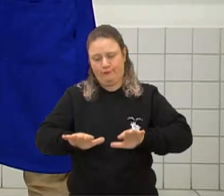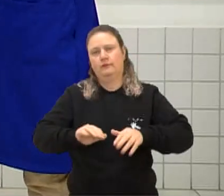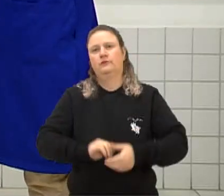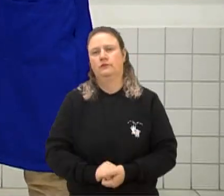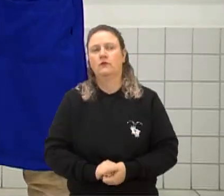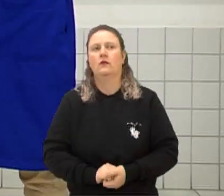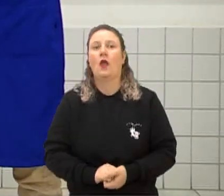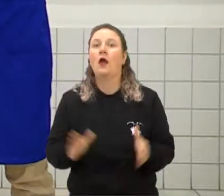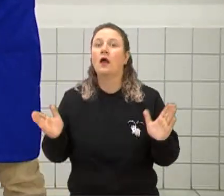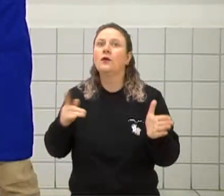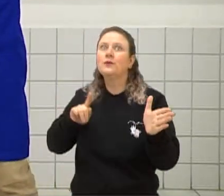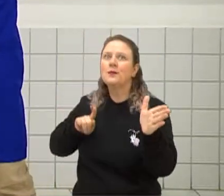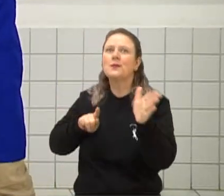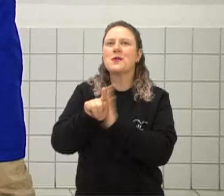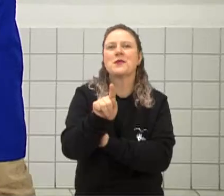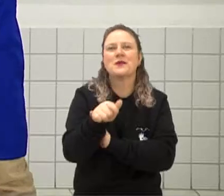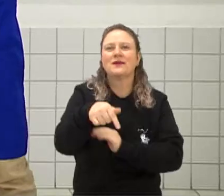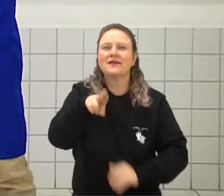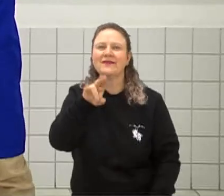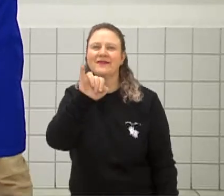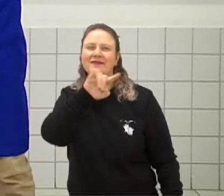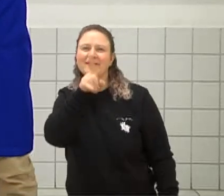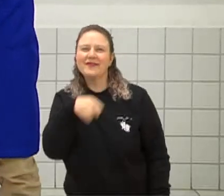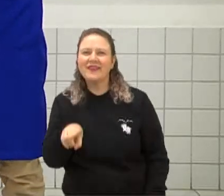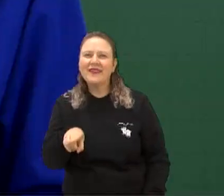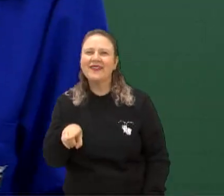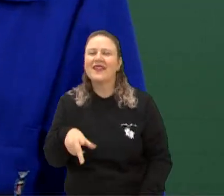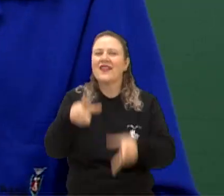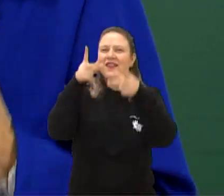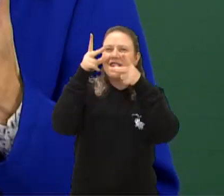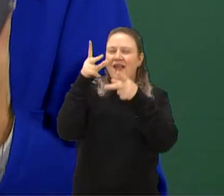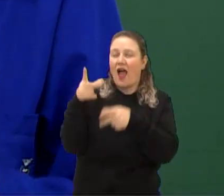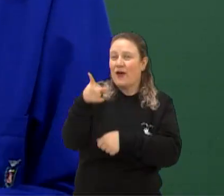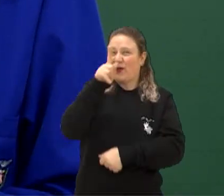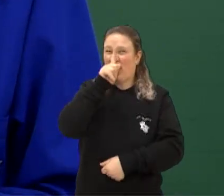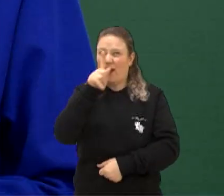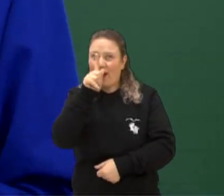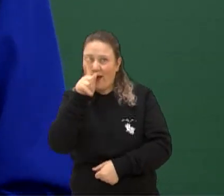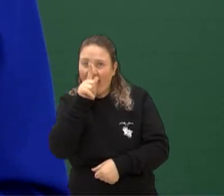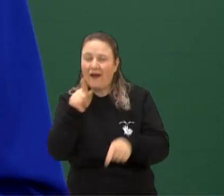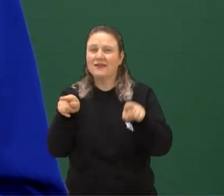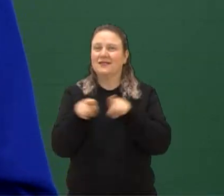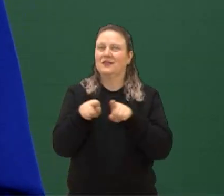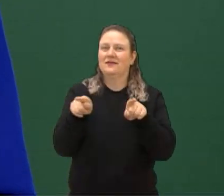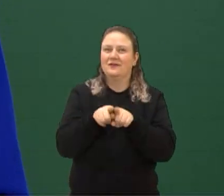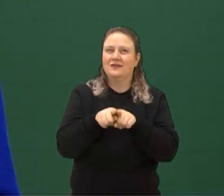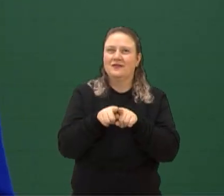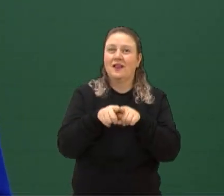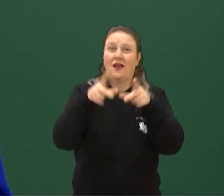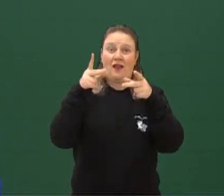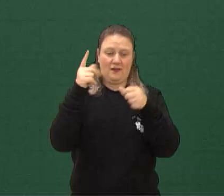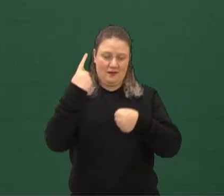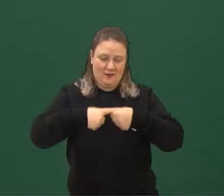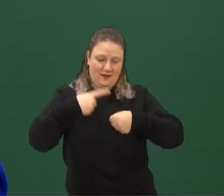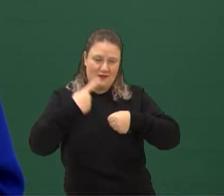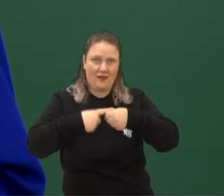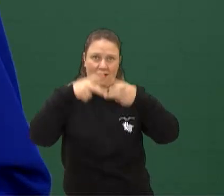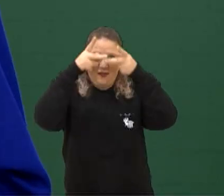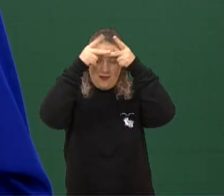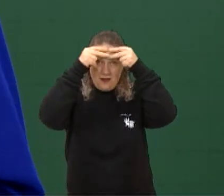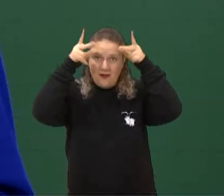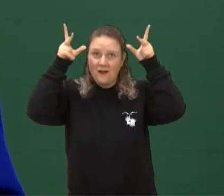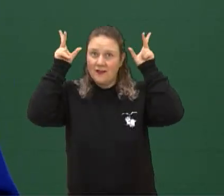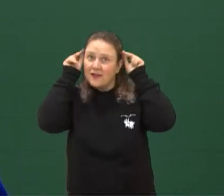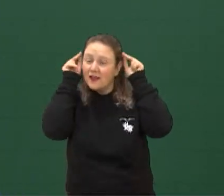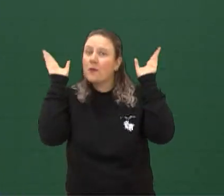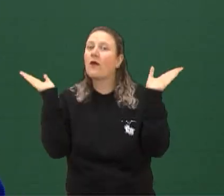Temos aí um quiz para fechar essa parte aí da Grécia, né, da cidade, da polis de Atenas, né? Então vamos colocar para vocês